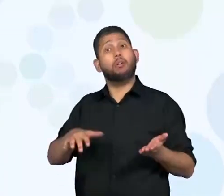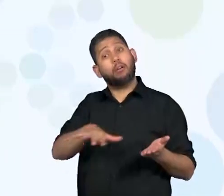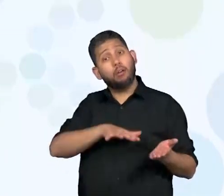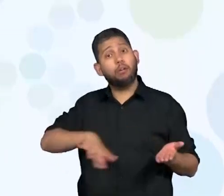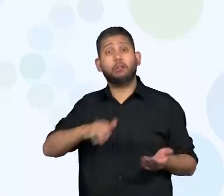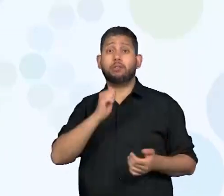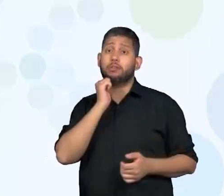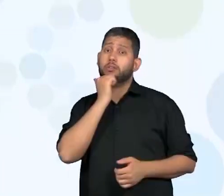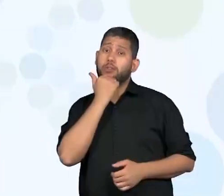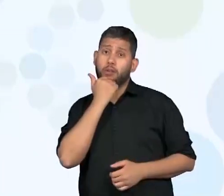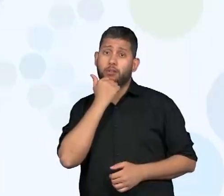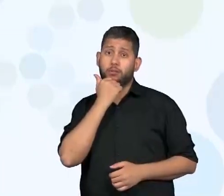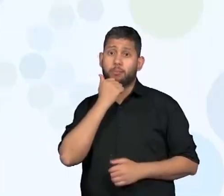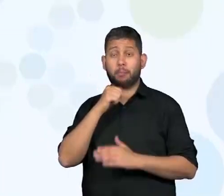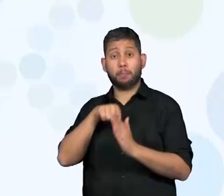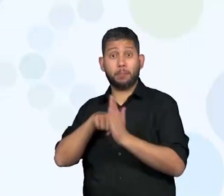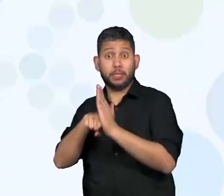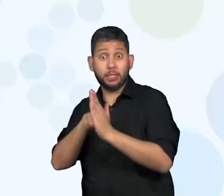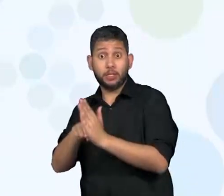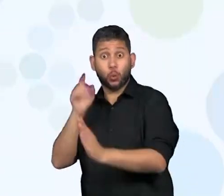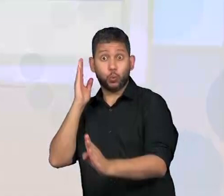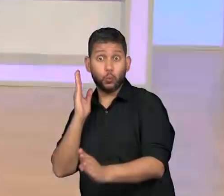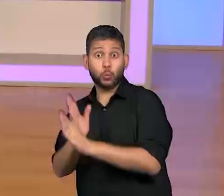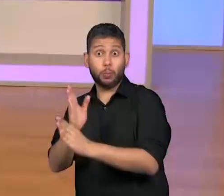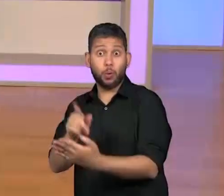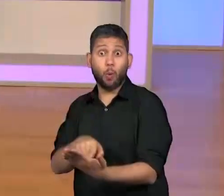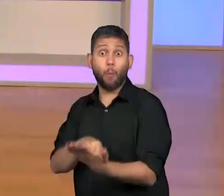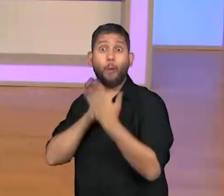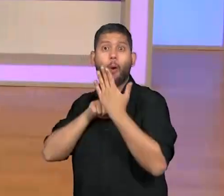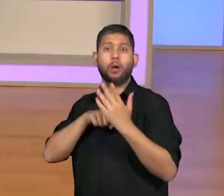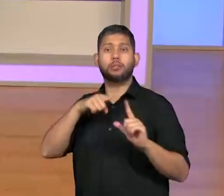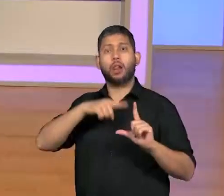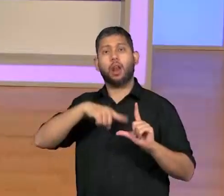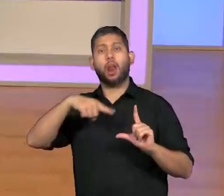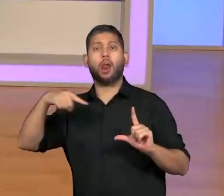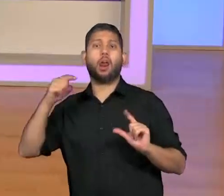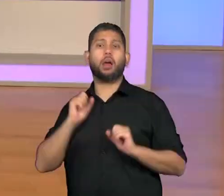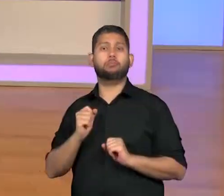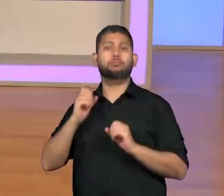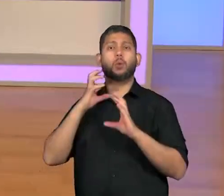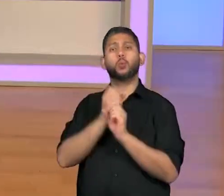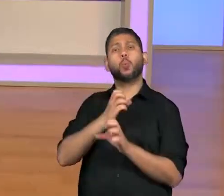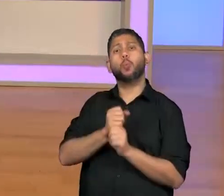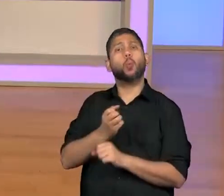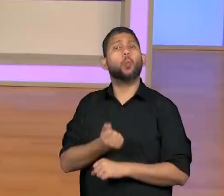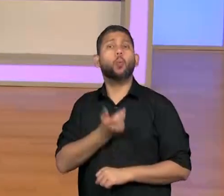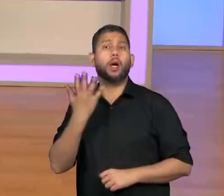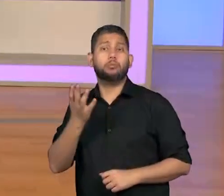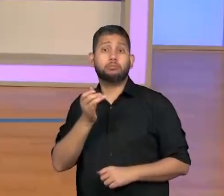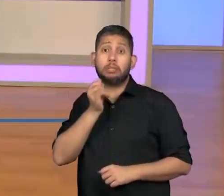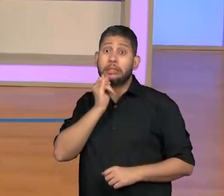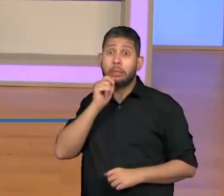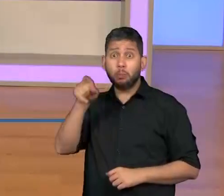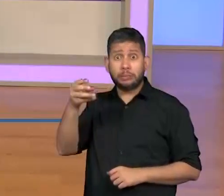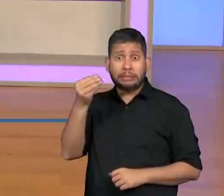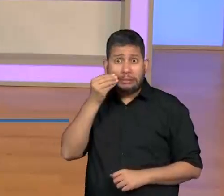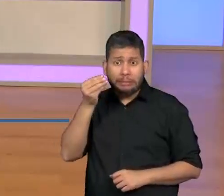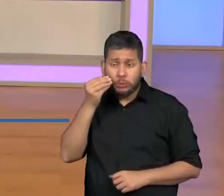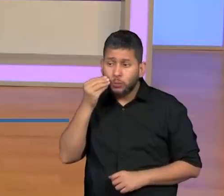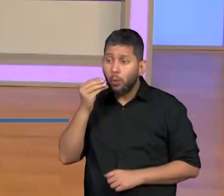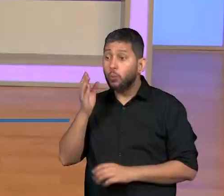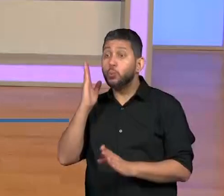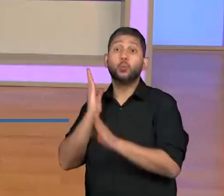a resultados de divulgação científica, sejam como resultados de algumas experiências ou de